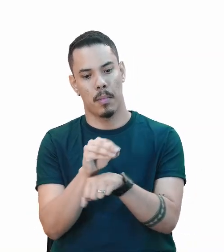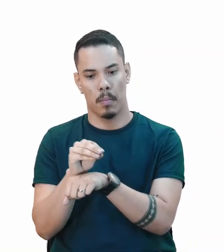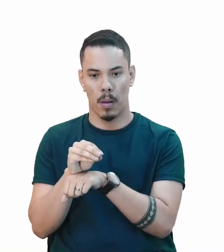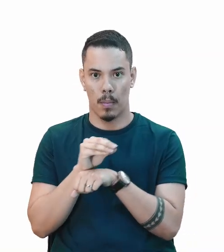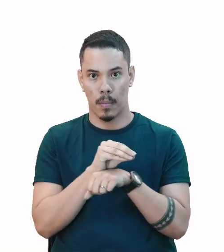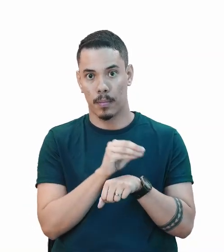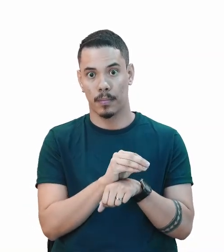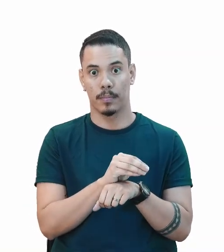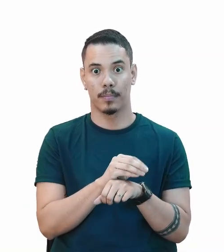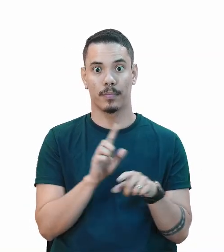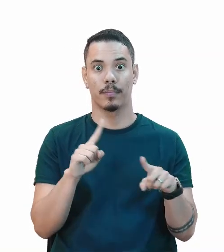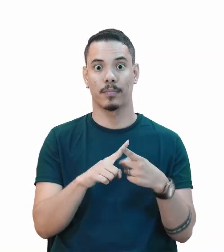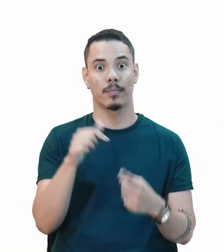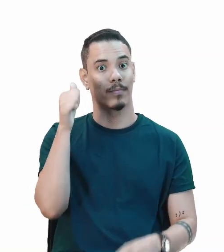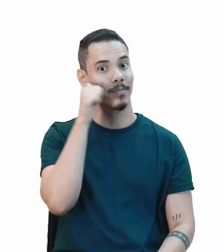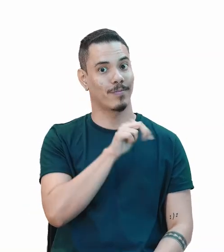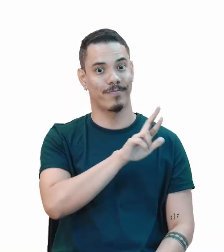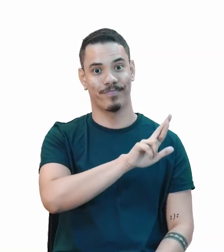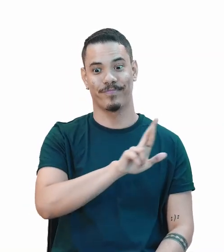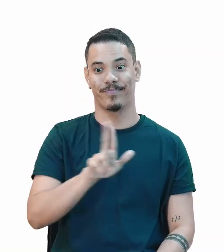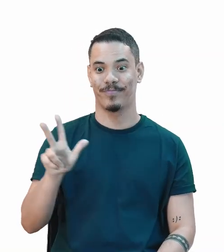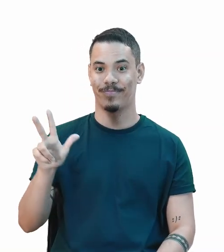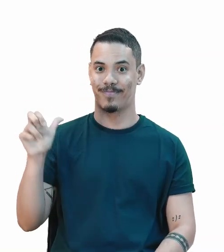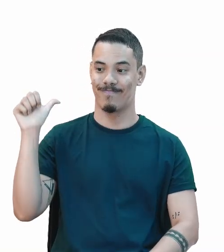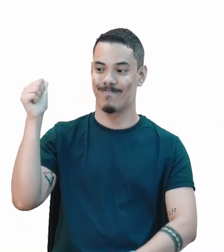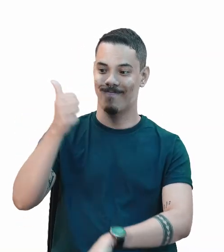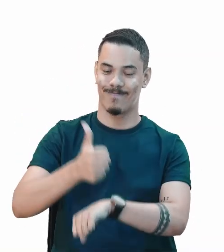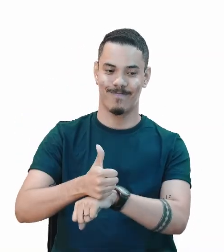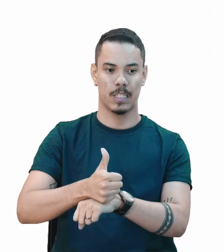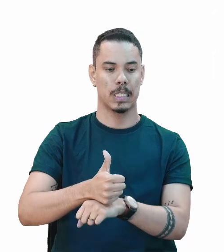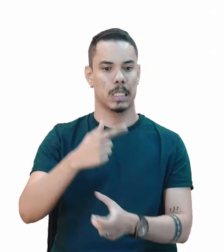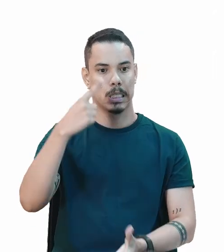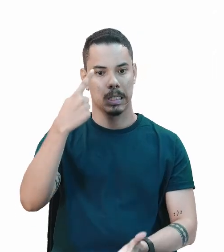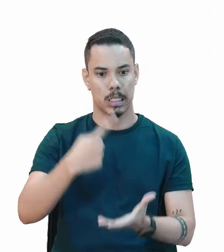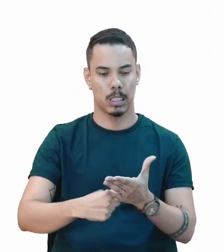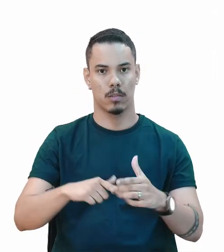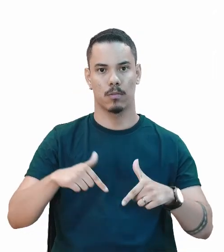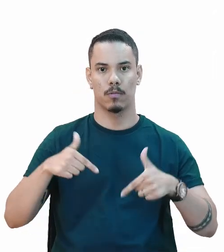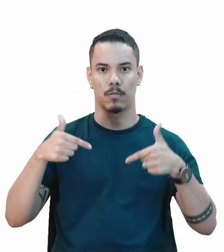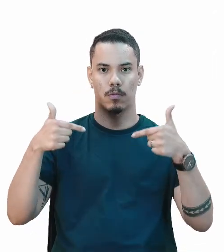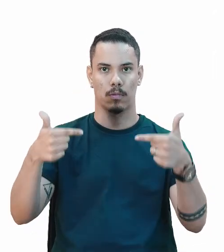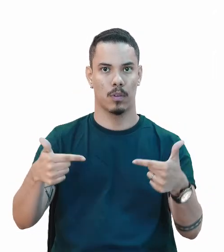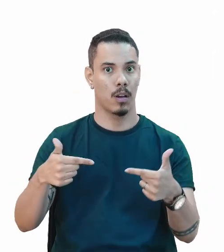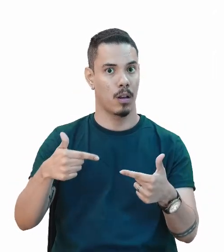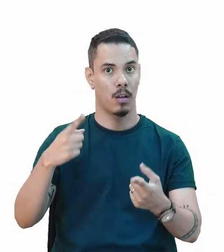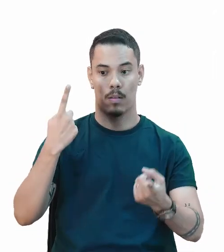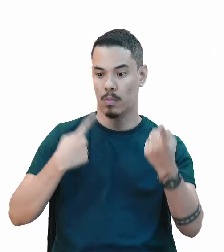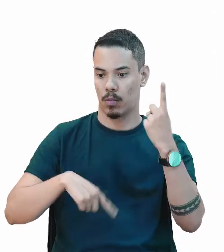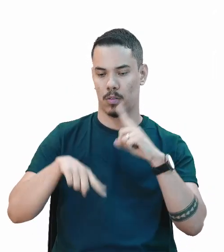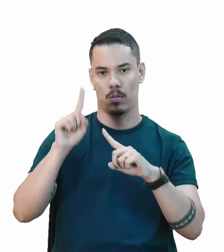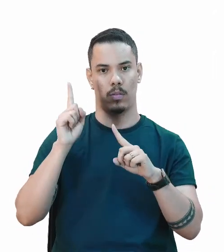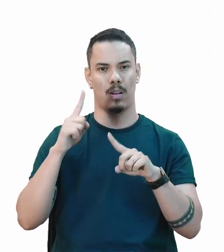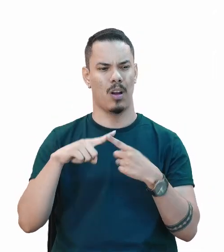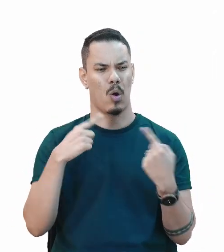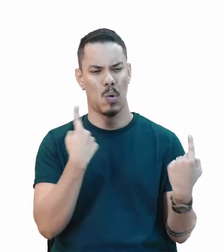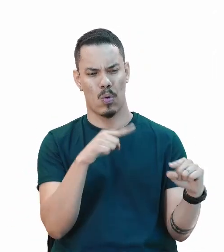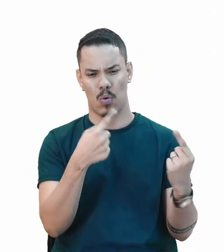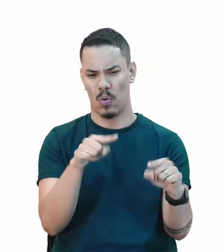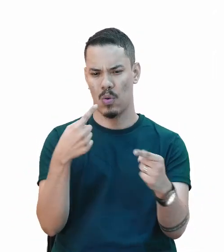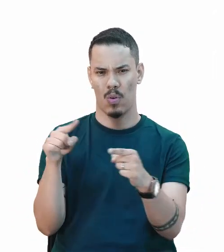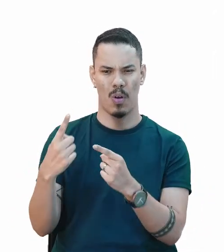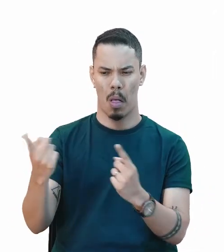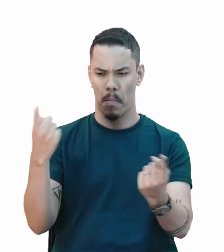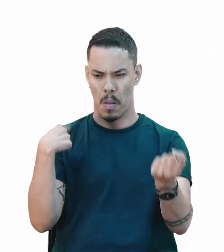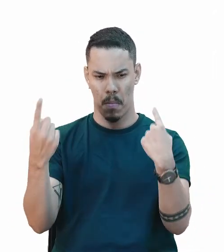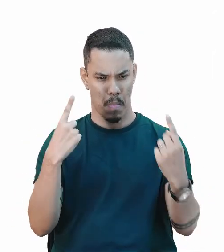Hipárquia das expectativas convencionais para as mulheres era bastante radical. Ela ia contra tudo aquilo que era